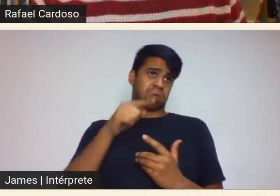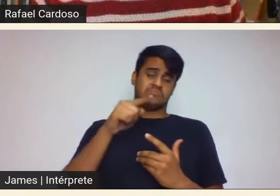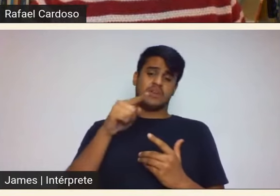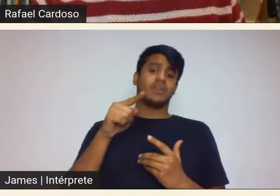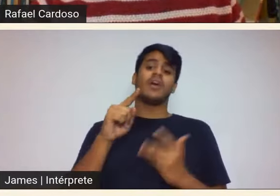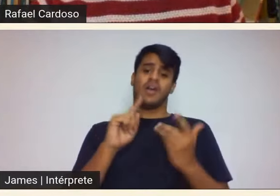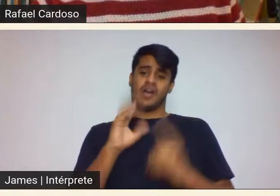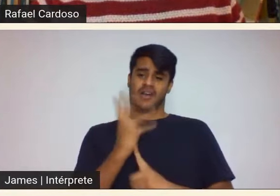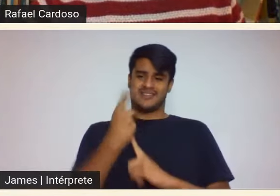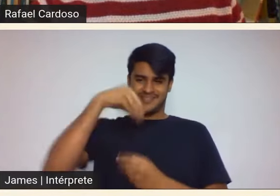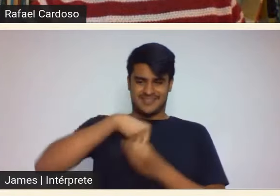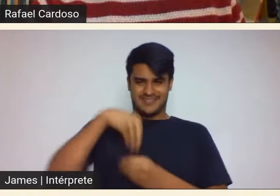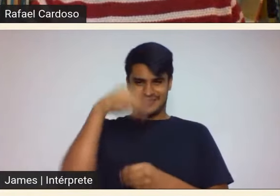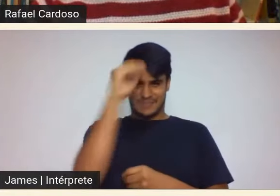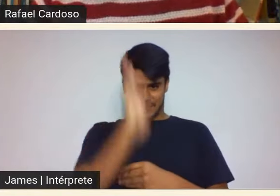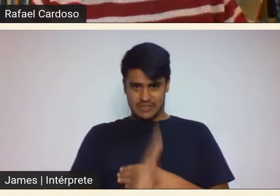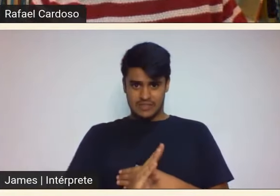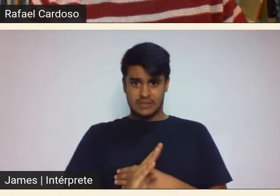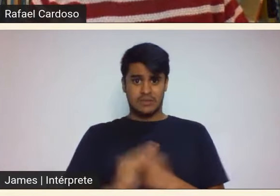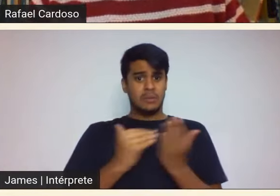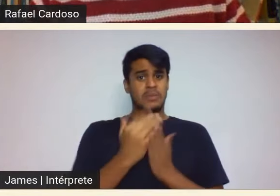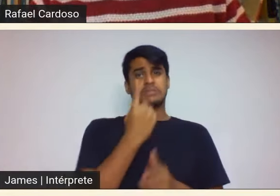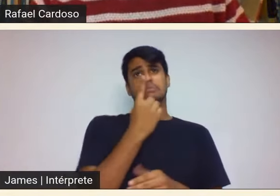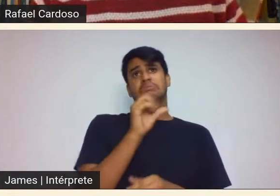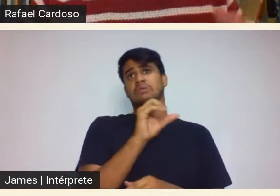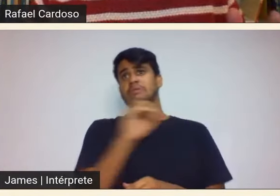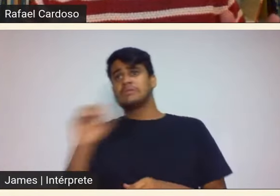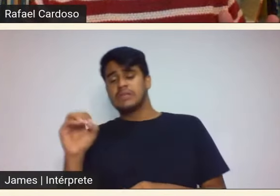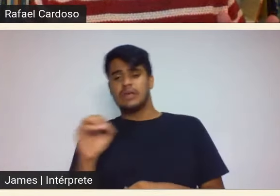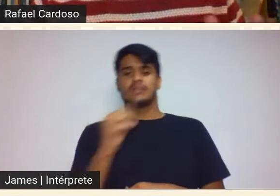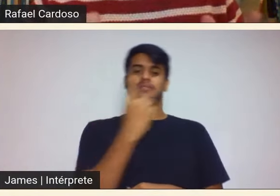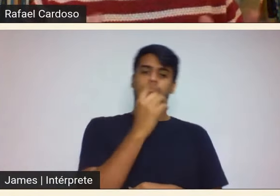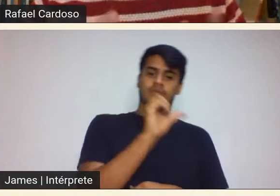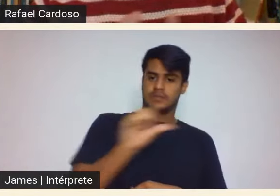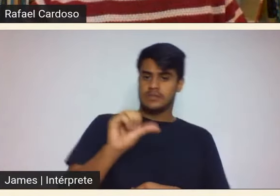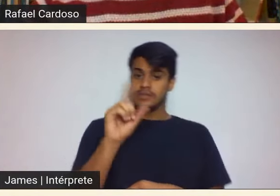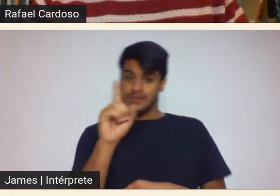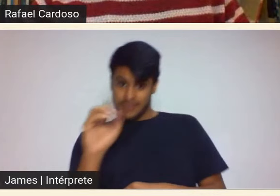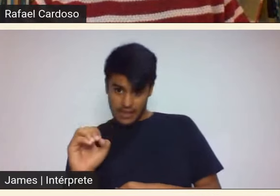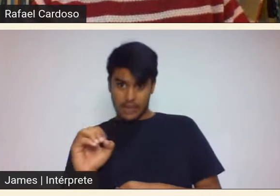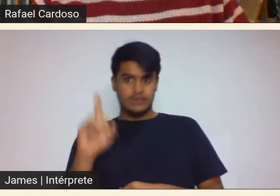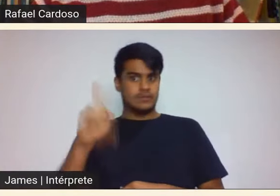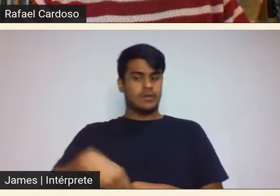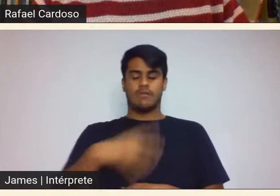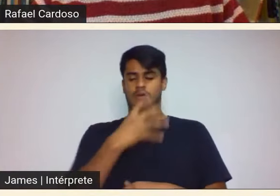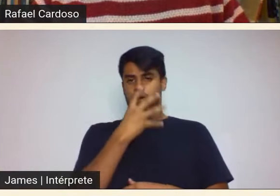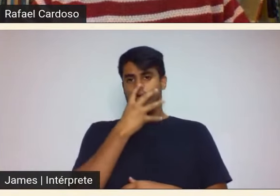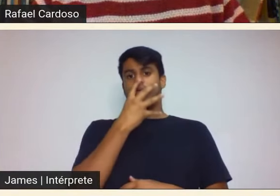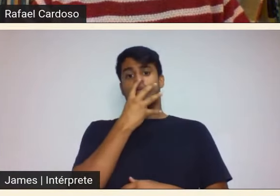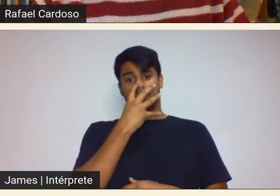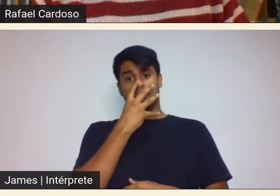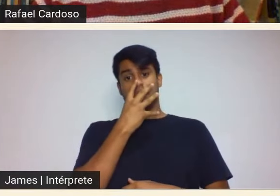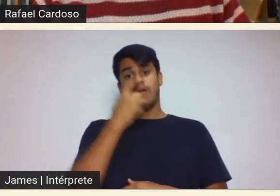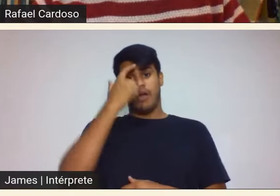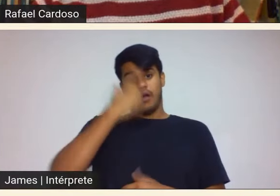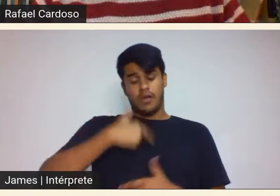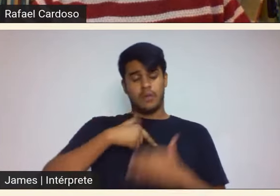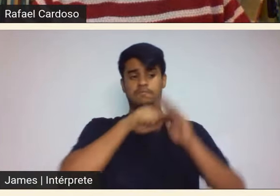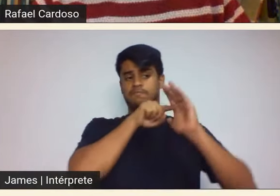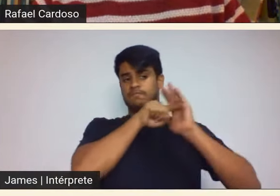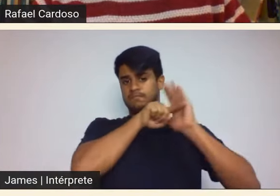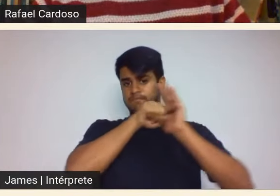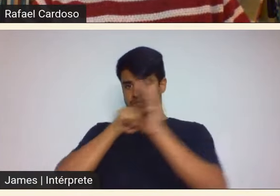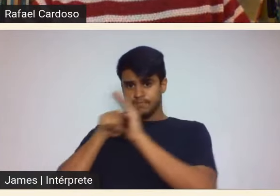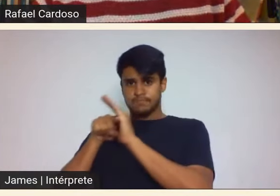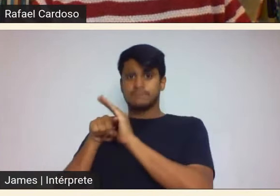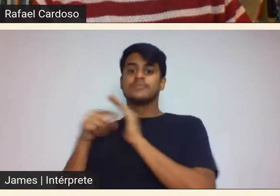que remonta até a década de 1900, 1910, e que é fascinante. Assim, isso é uma das coisas que eu exploro muito no meu